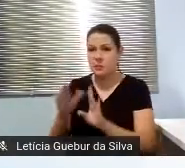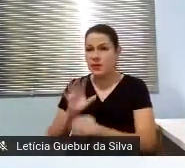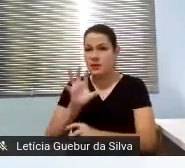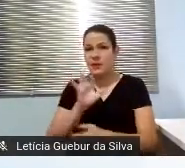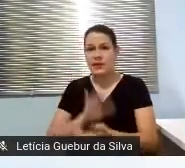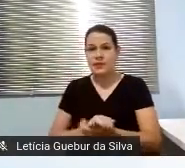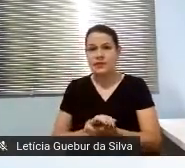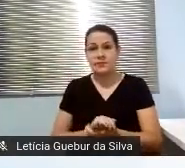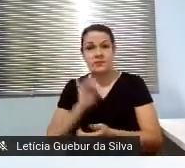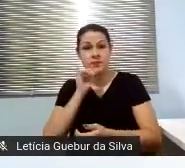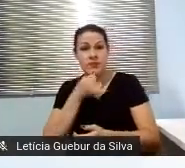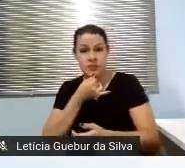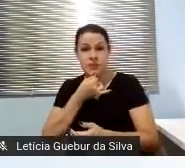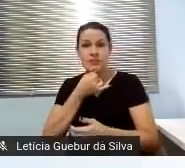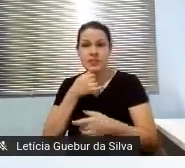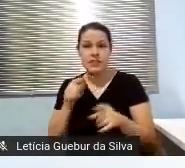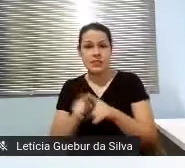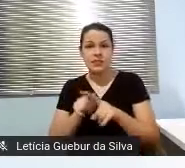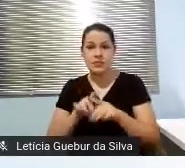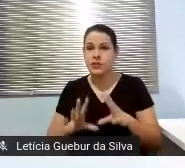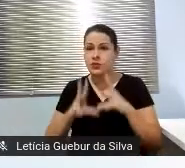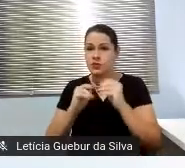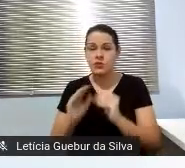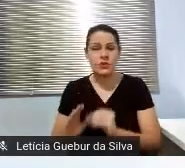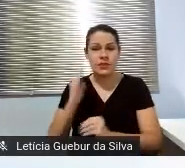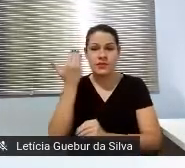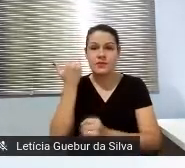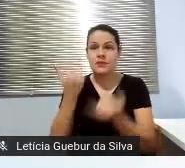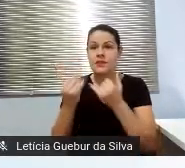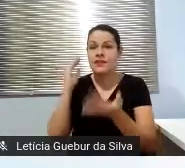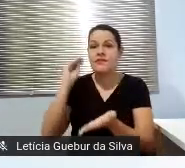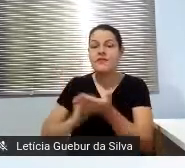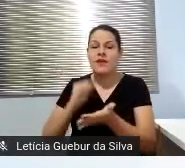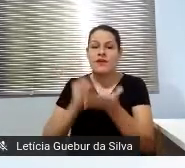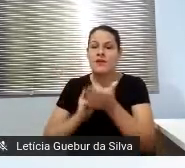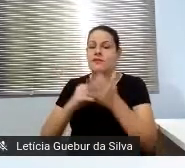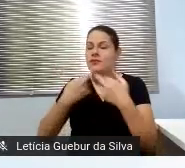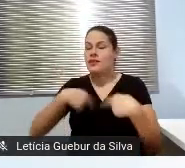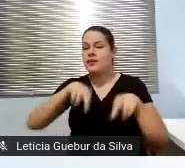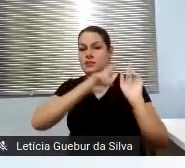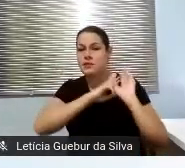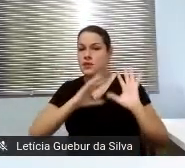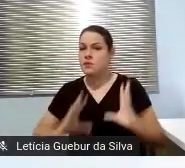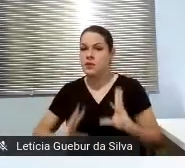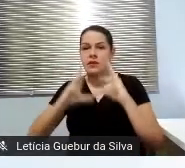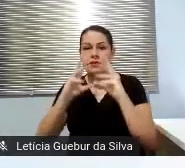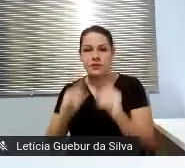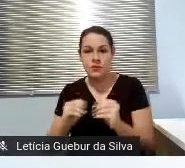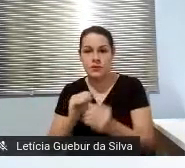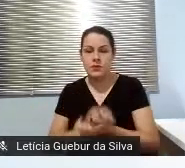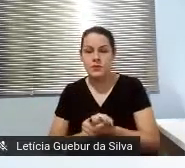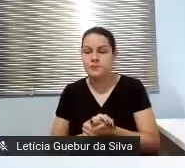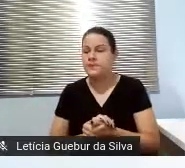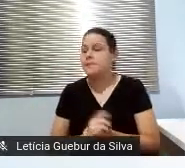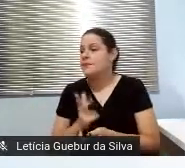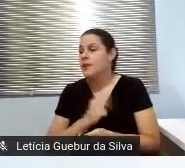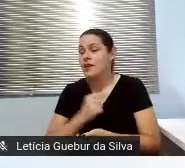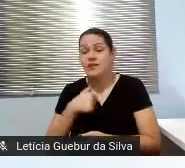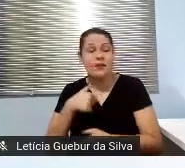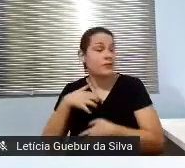de vulnerabilidade, essa falta de responsabilidade é algo que nos deixa assim,